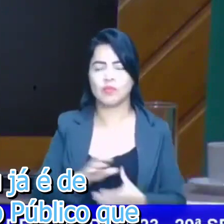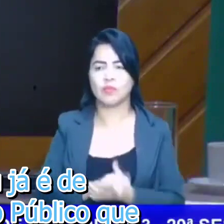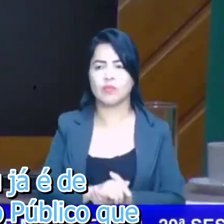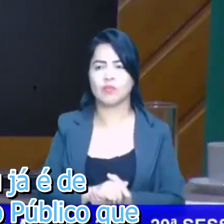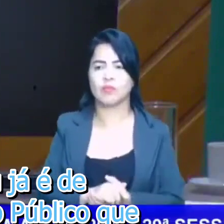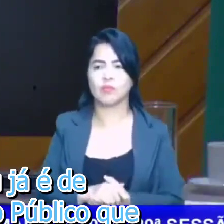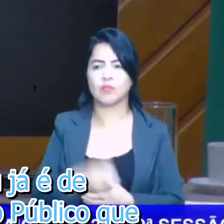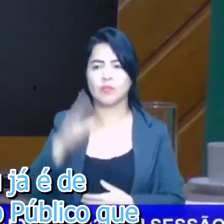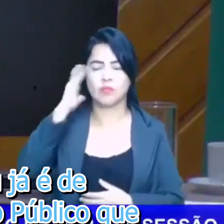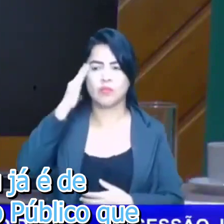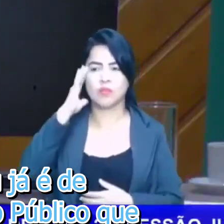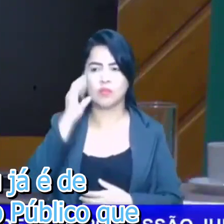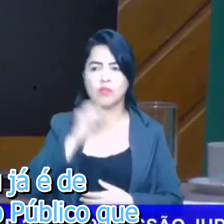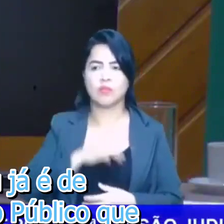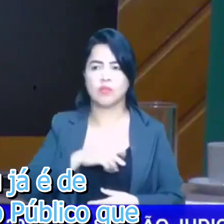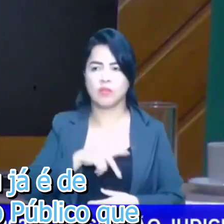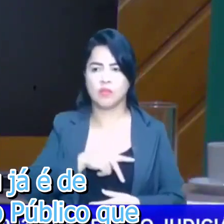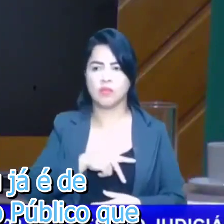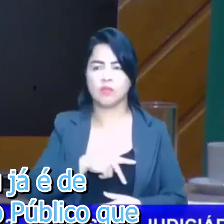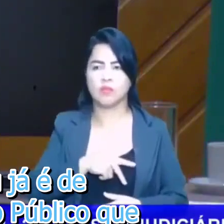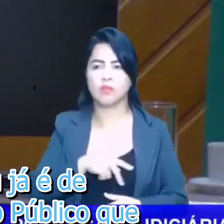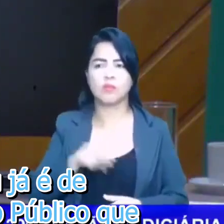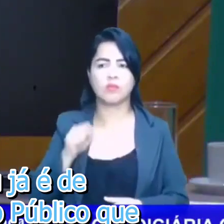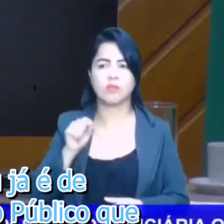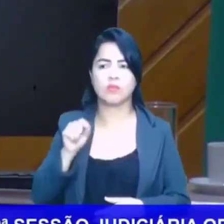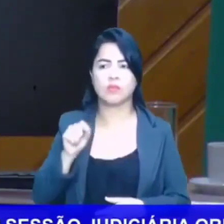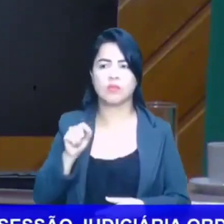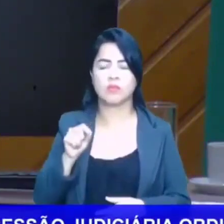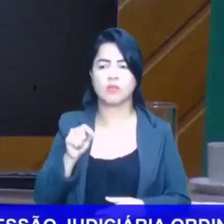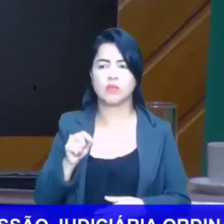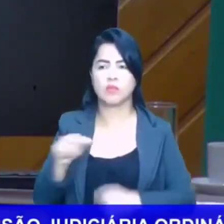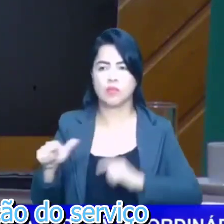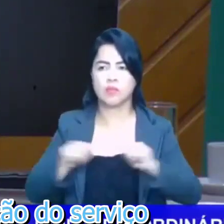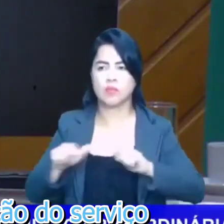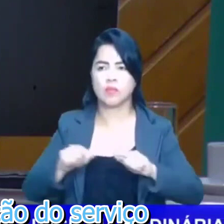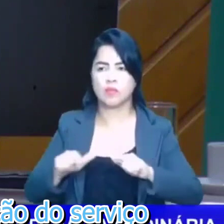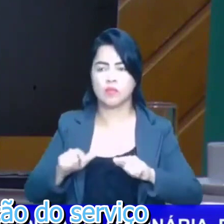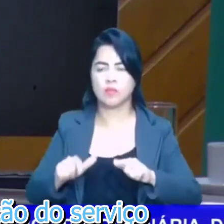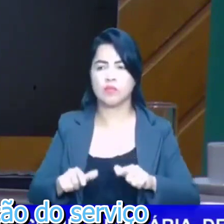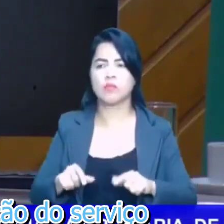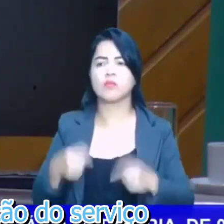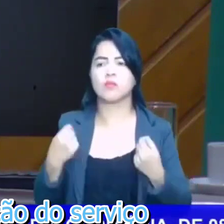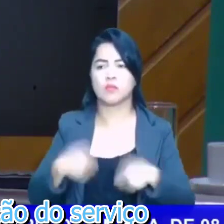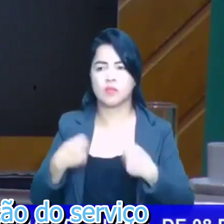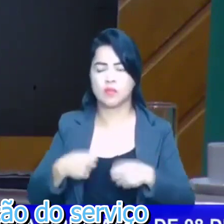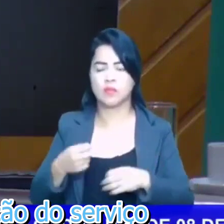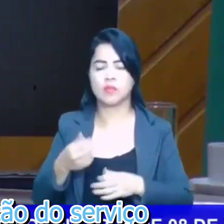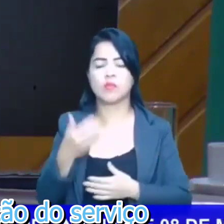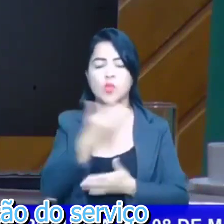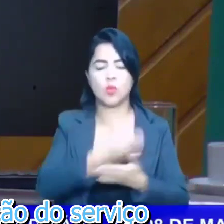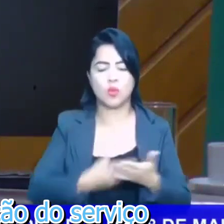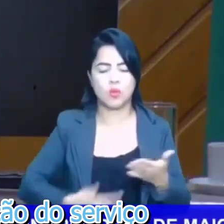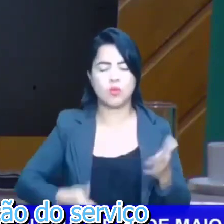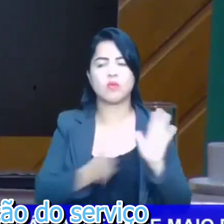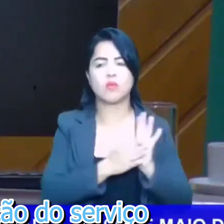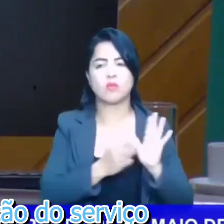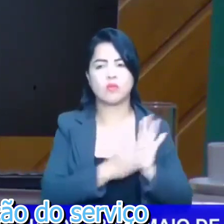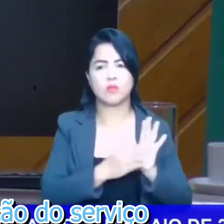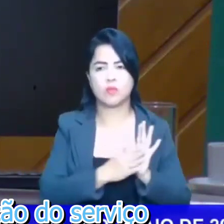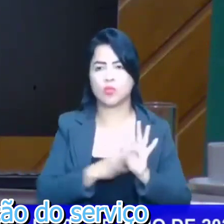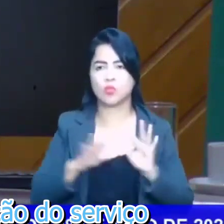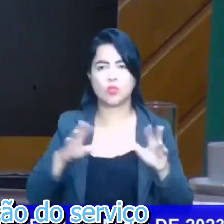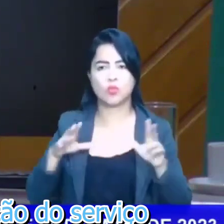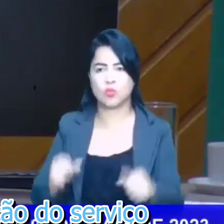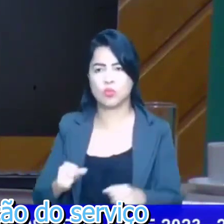síntese, entende o Ministério Público que os serviços devem ser efetivamente comprovados, a execução